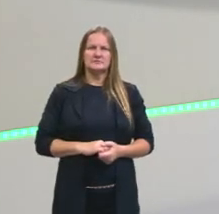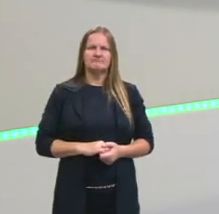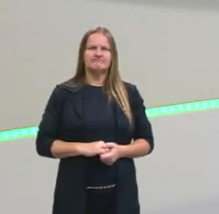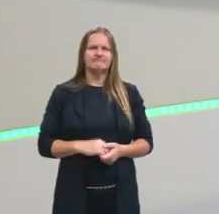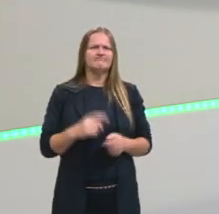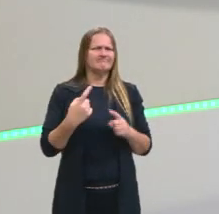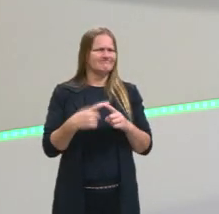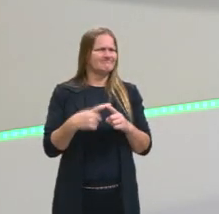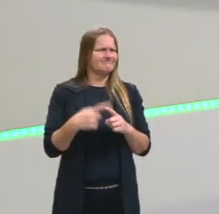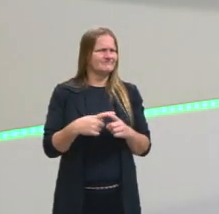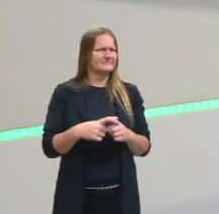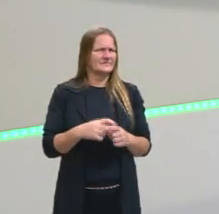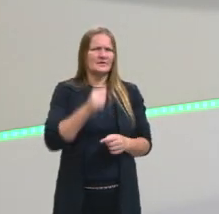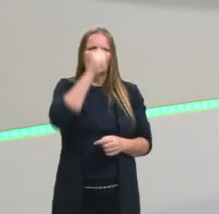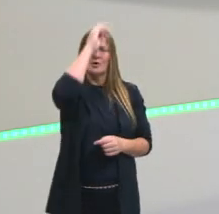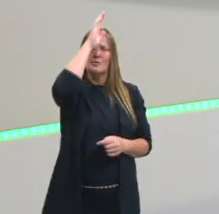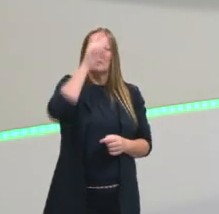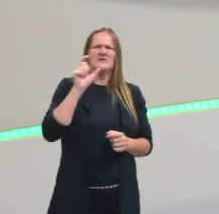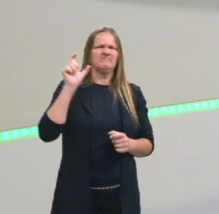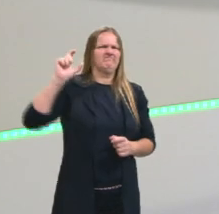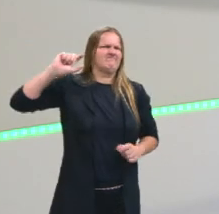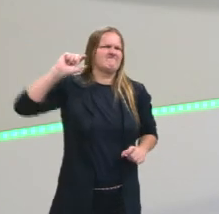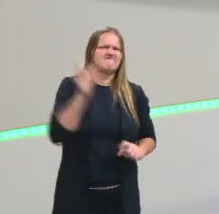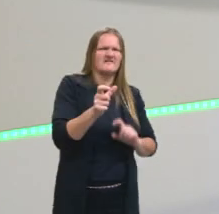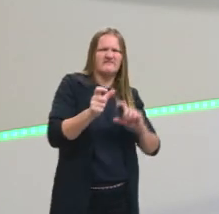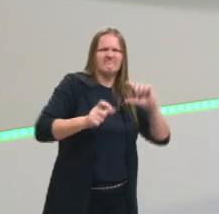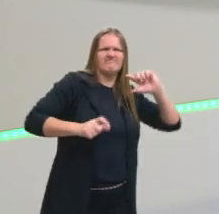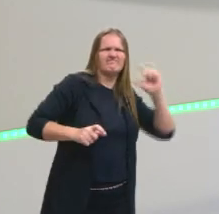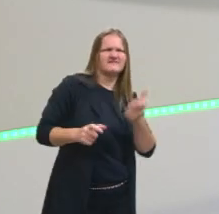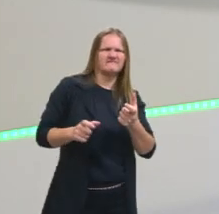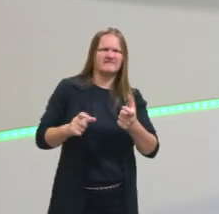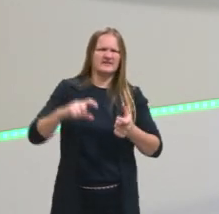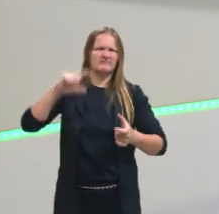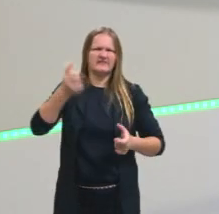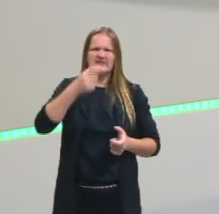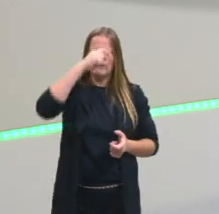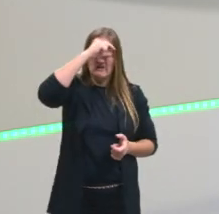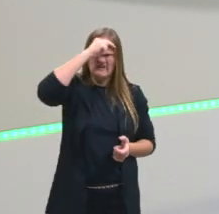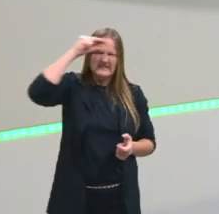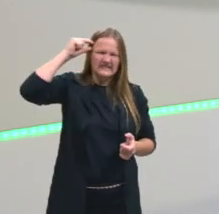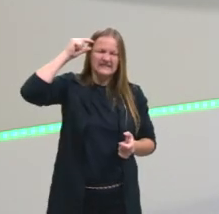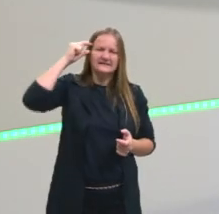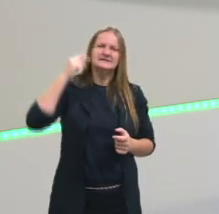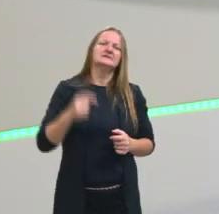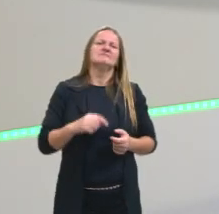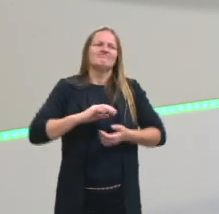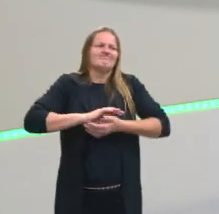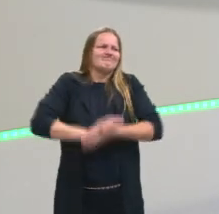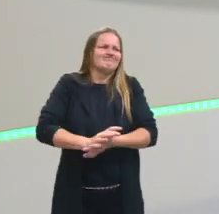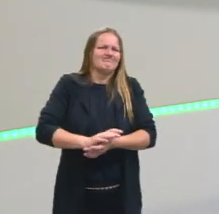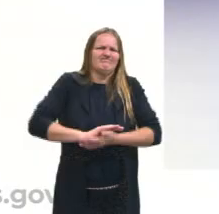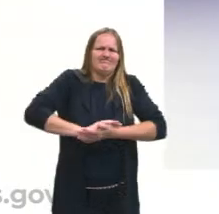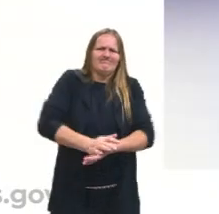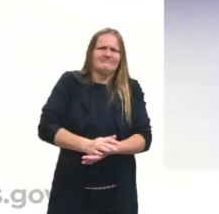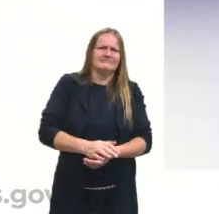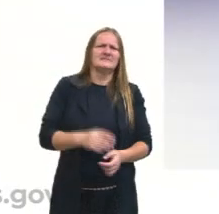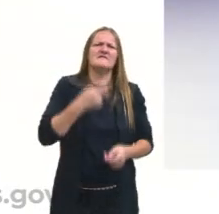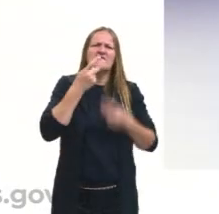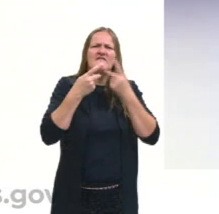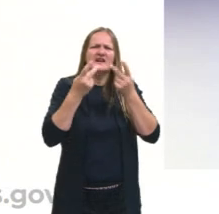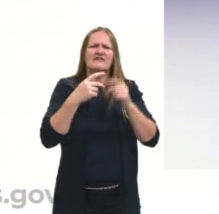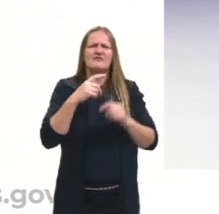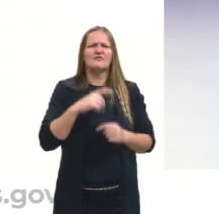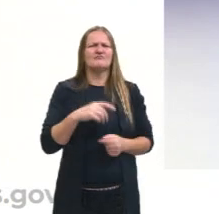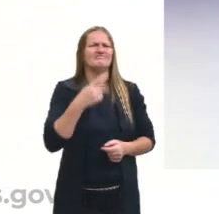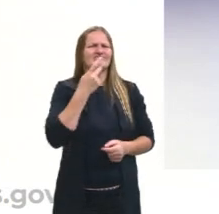respeitosa né os romanos chamavam de Bárbaros exatamente para estigmatizar este povo para dizer que eles não sabiam falar